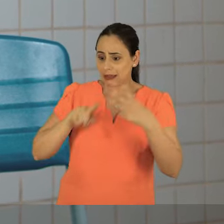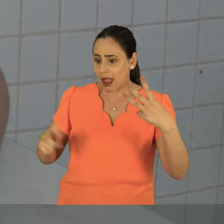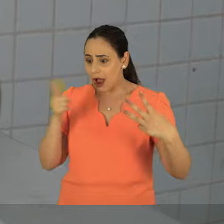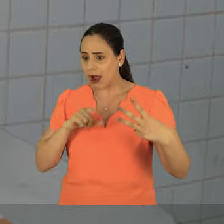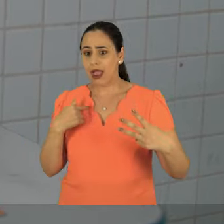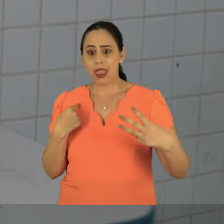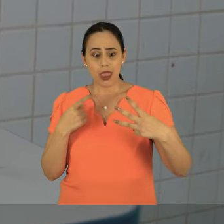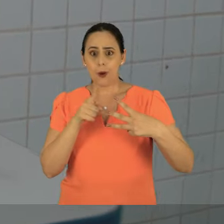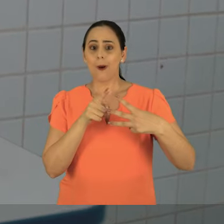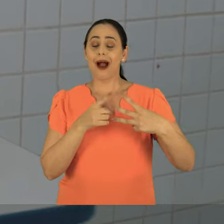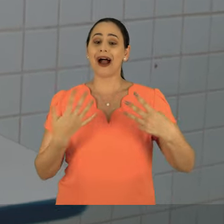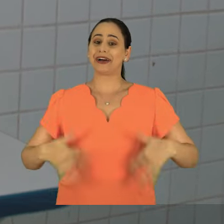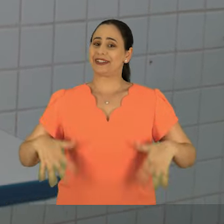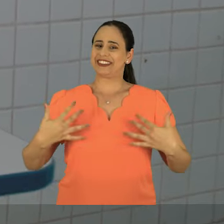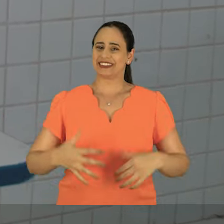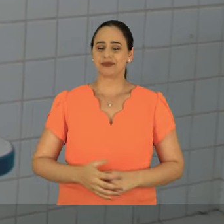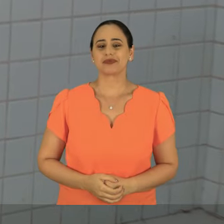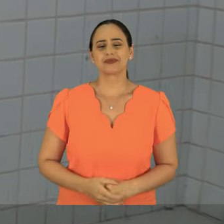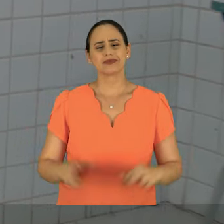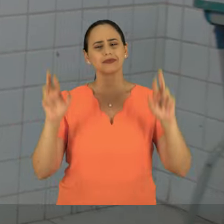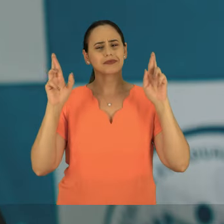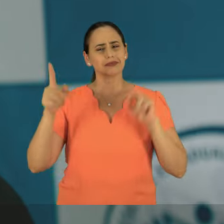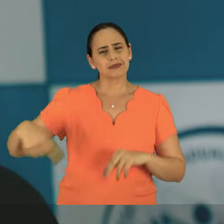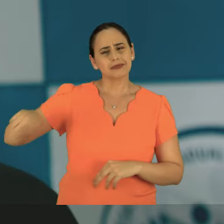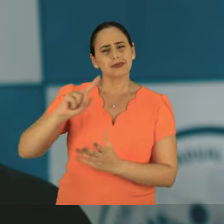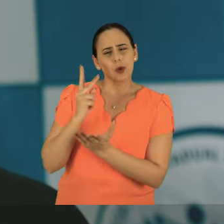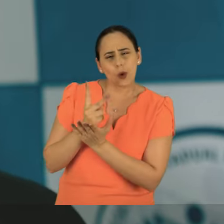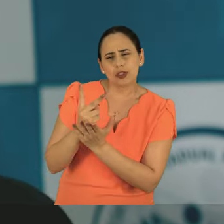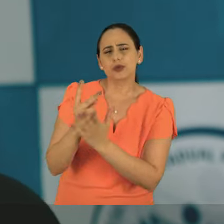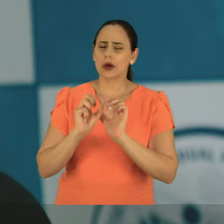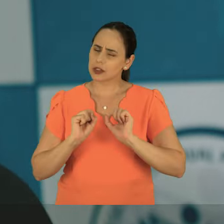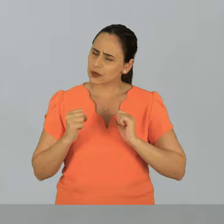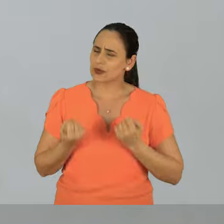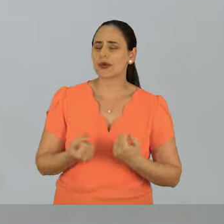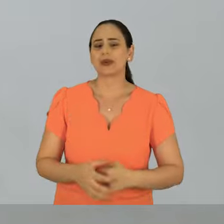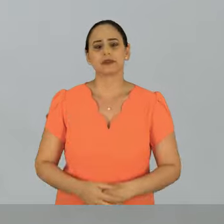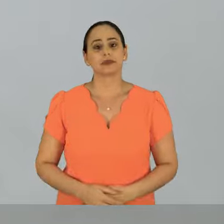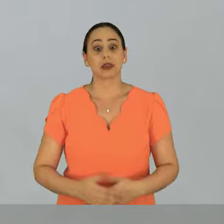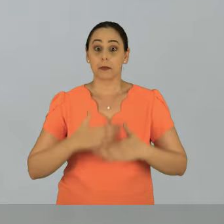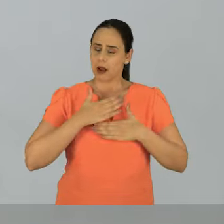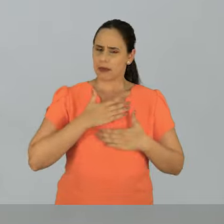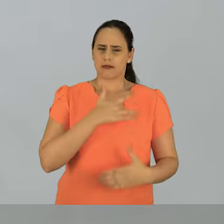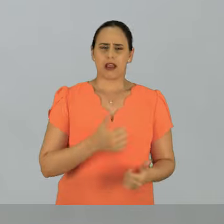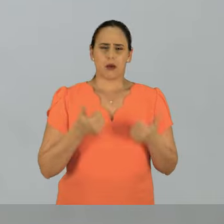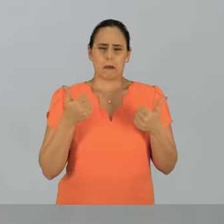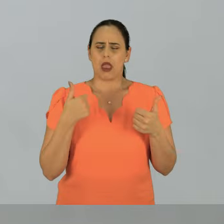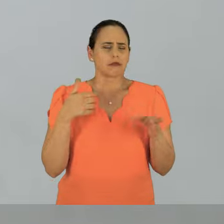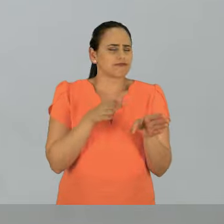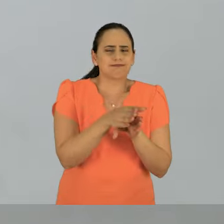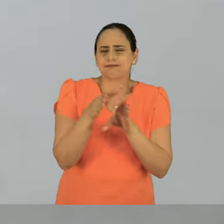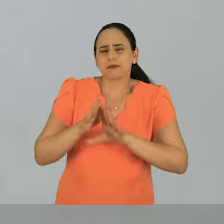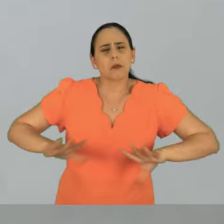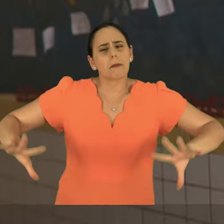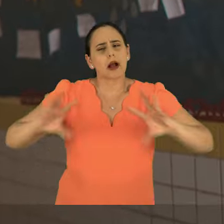deles. Que eles persistam, né, que eles continuem com essa dedicação que eles tiveram. Para mim valeu muito a pena, eu recomendo para